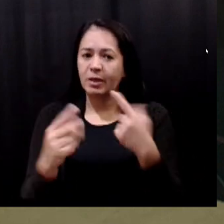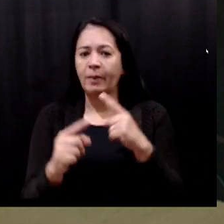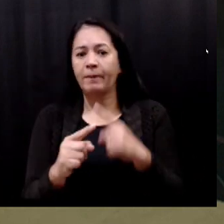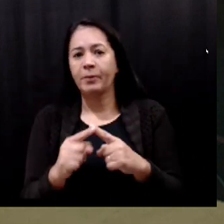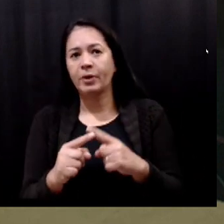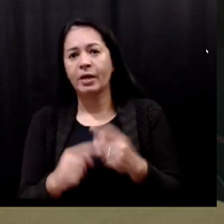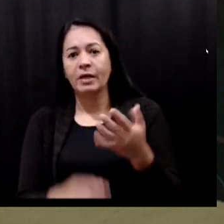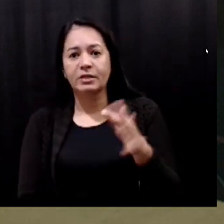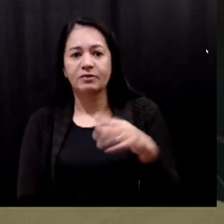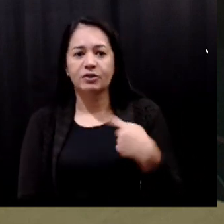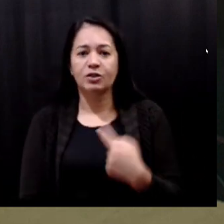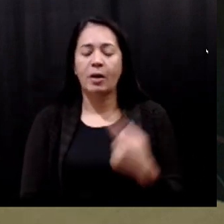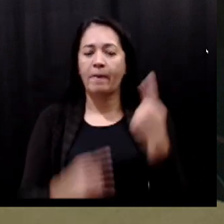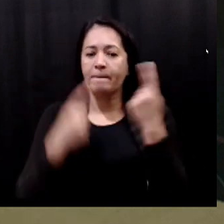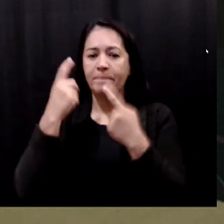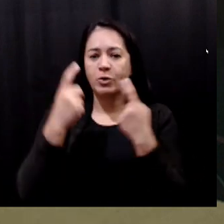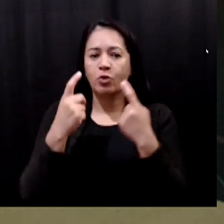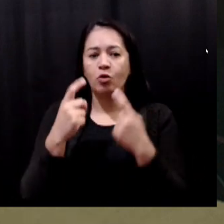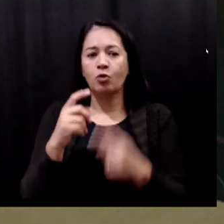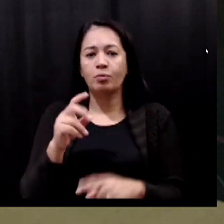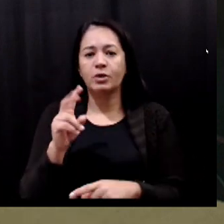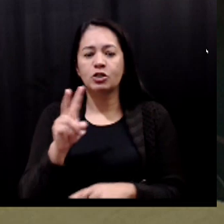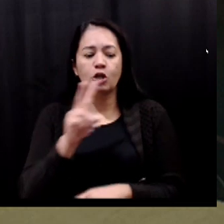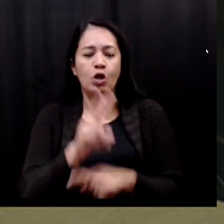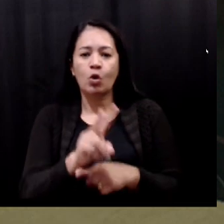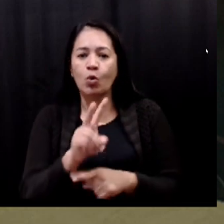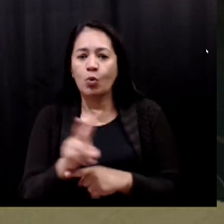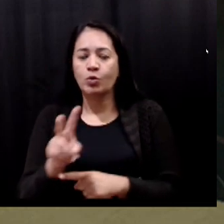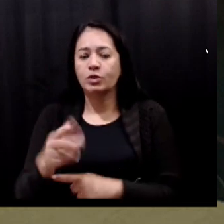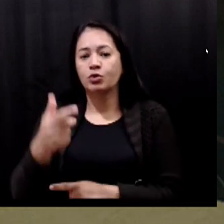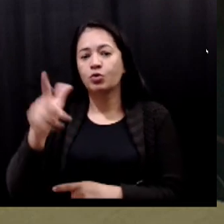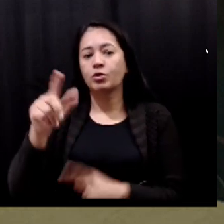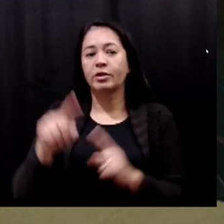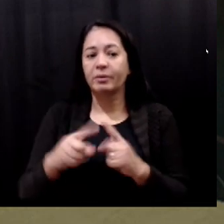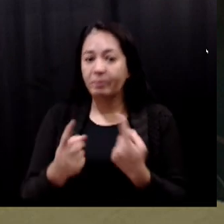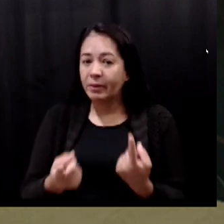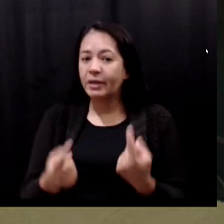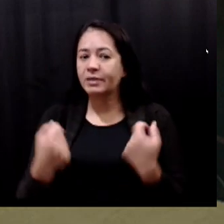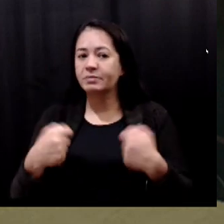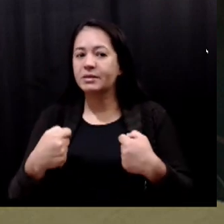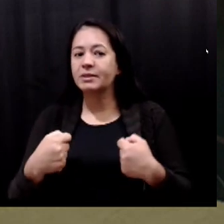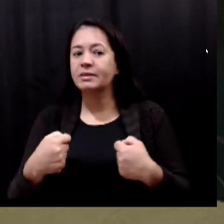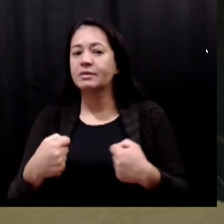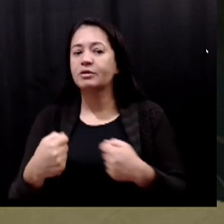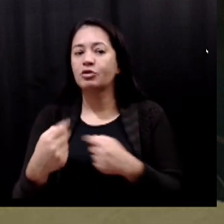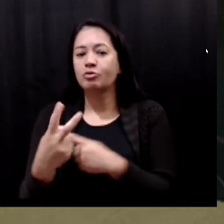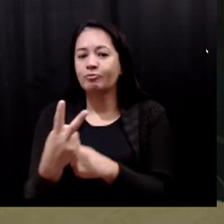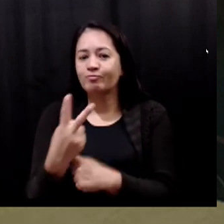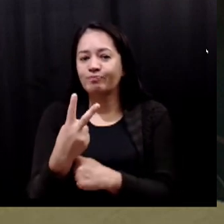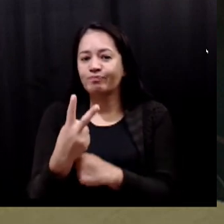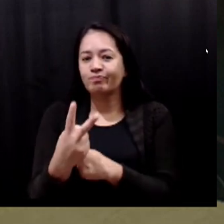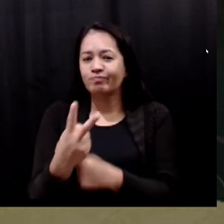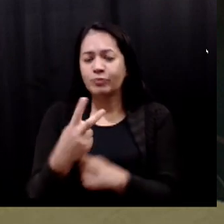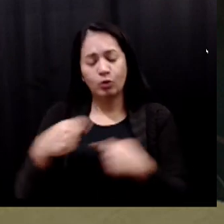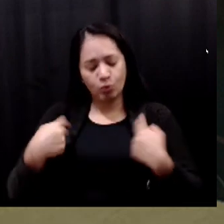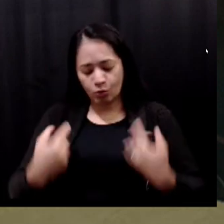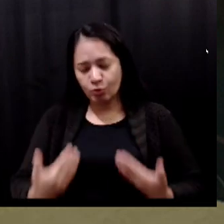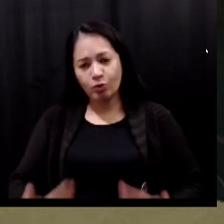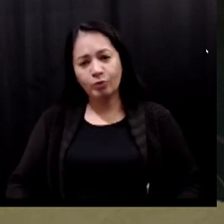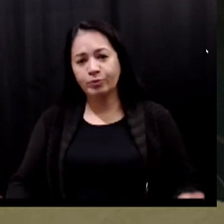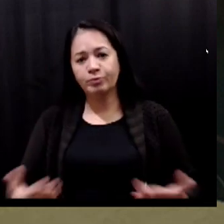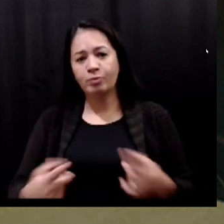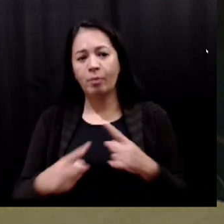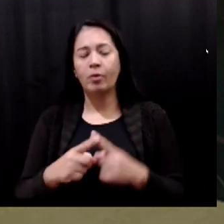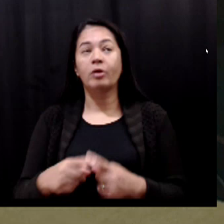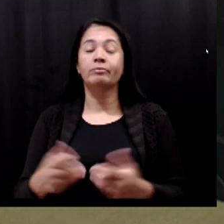preocupa com o cuidado do outro, mas a gente precisa também de nos preocupar conosco, porque uma hora